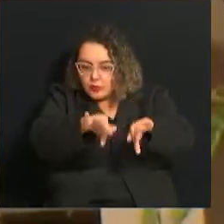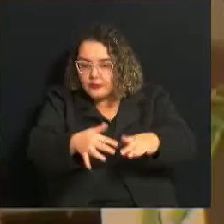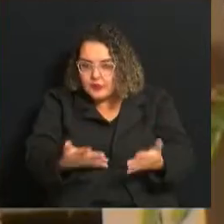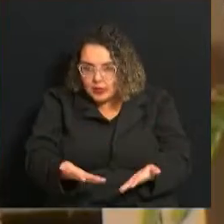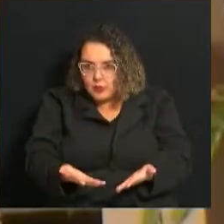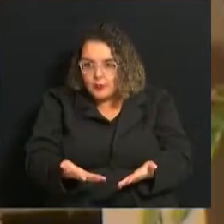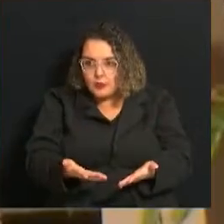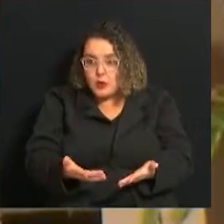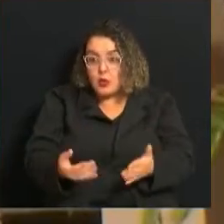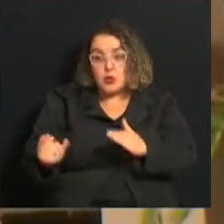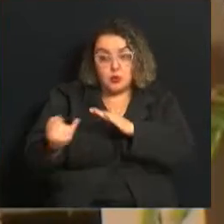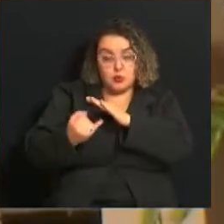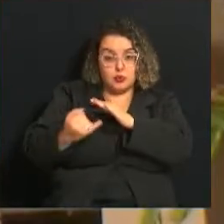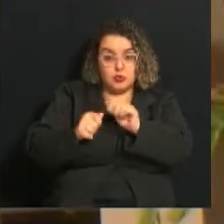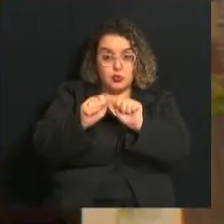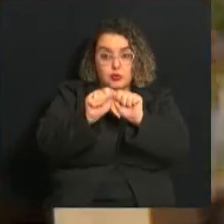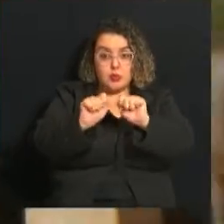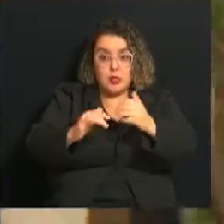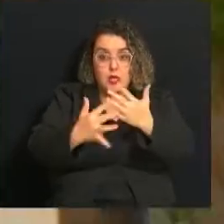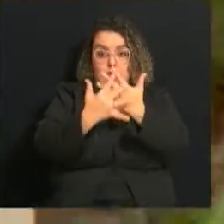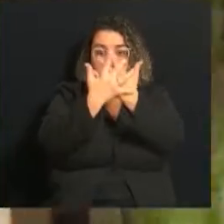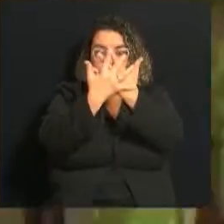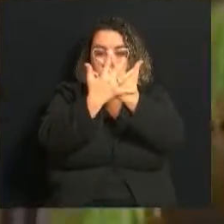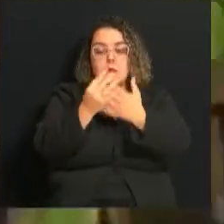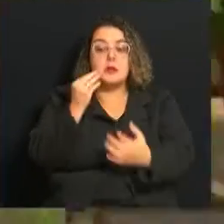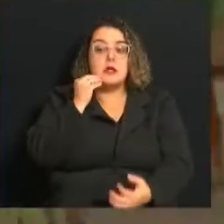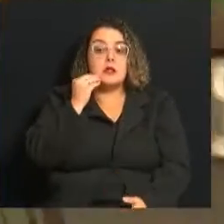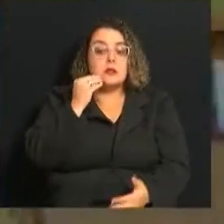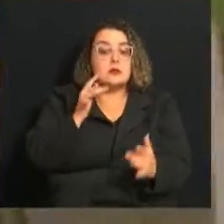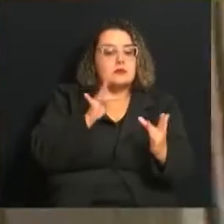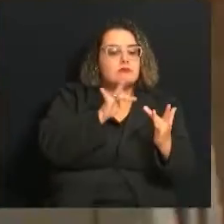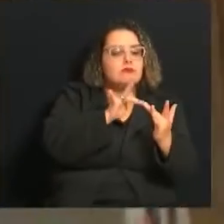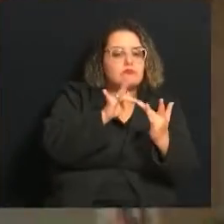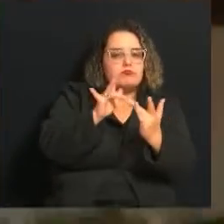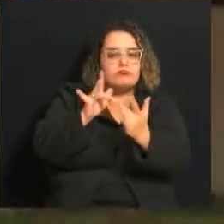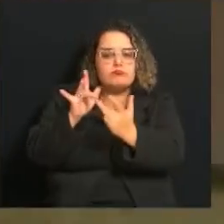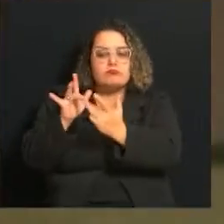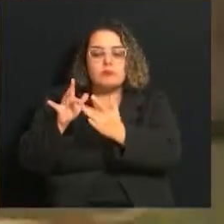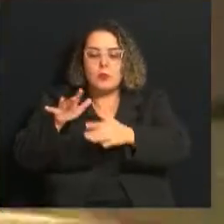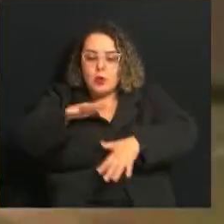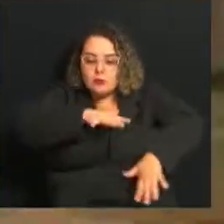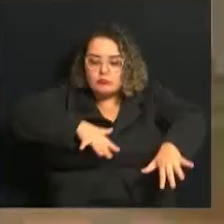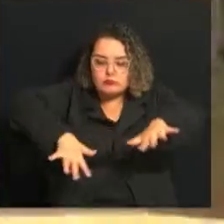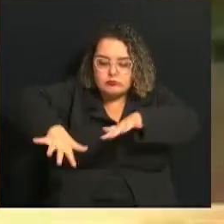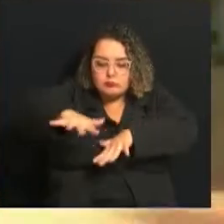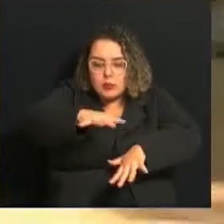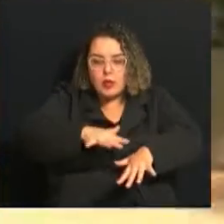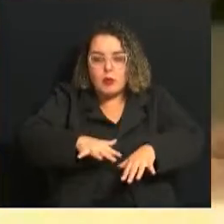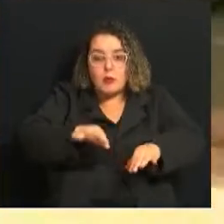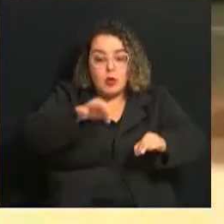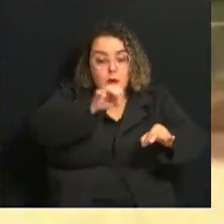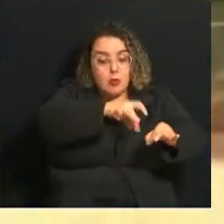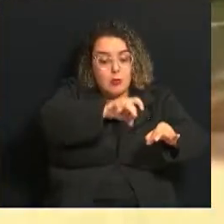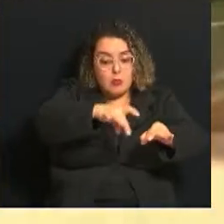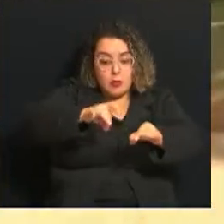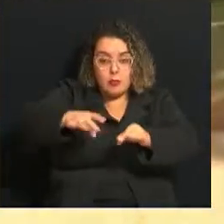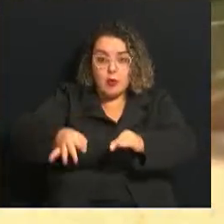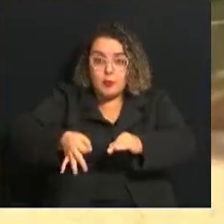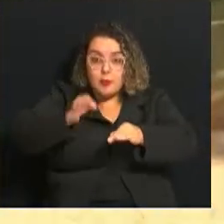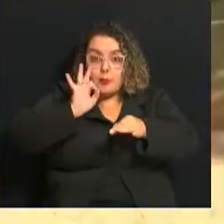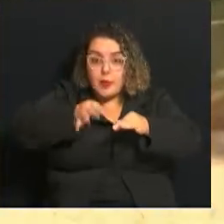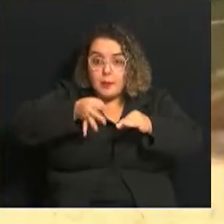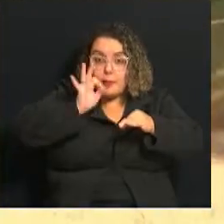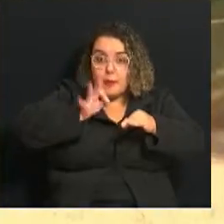para tentar atender questões muito relacionadas ao café. O café naquele momento começava a ter um decréscimo da sua